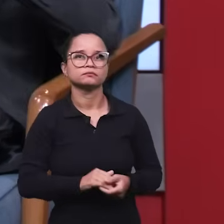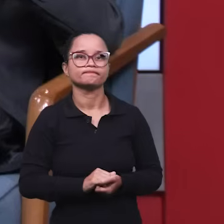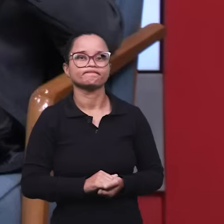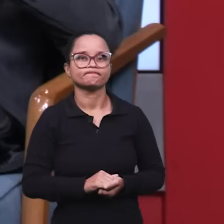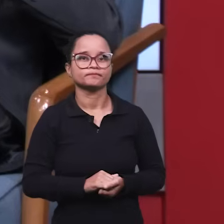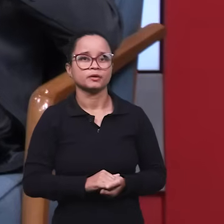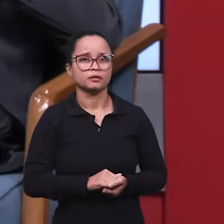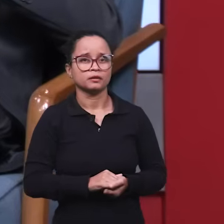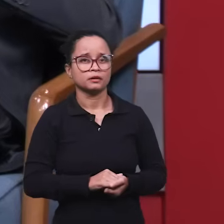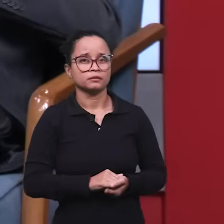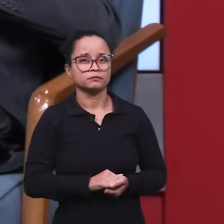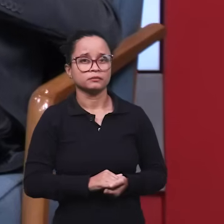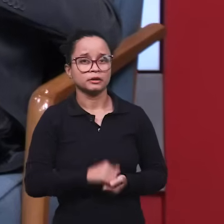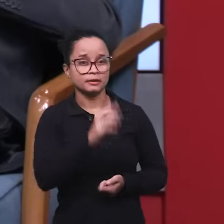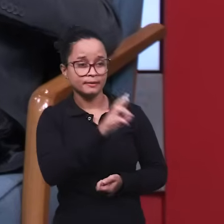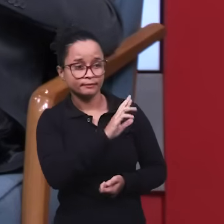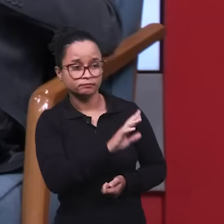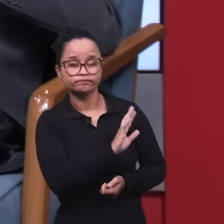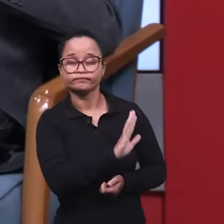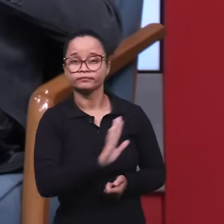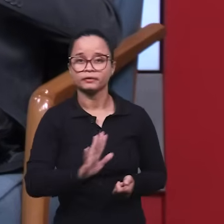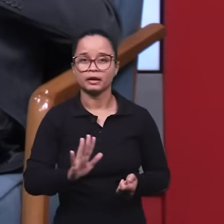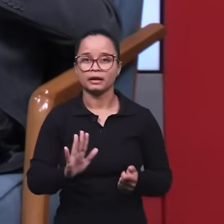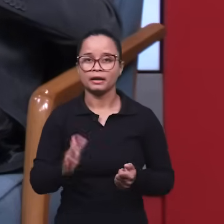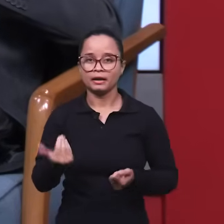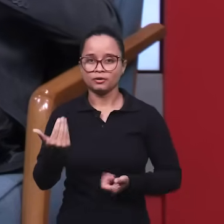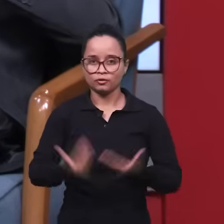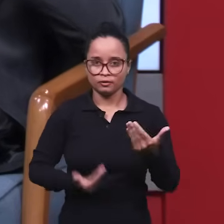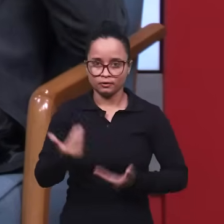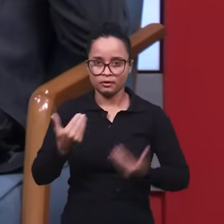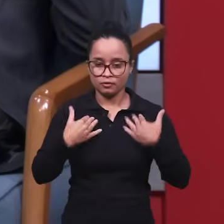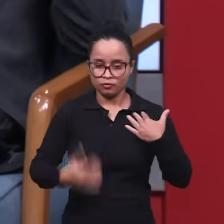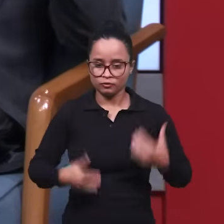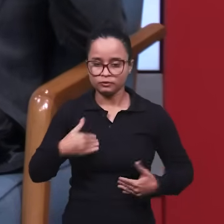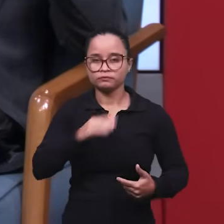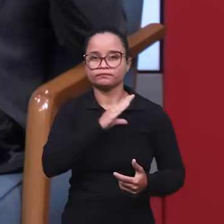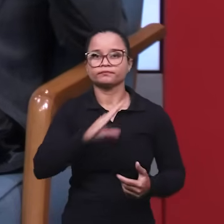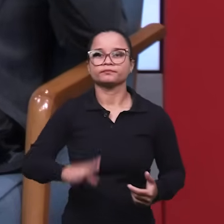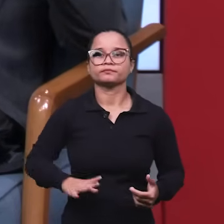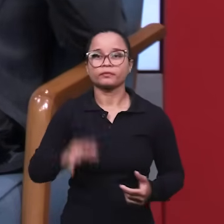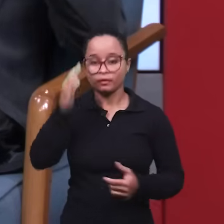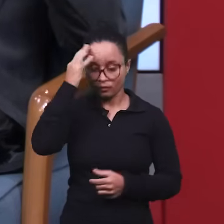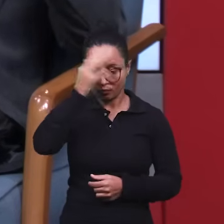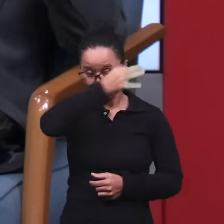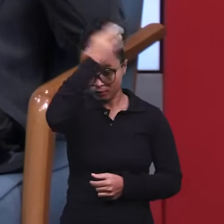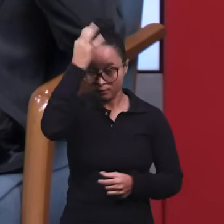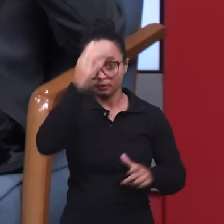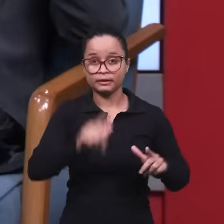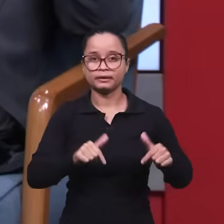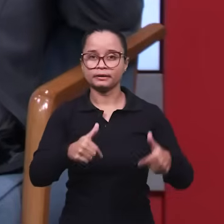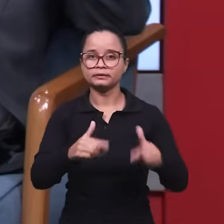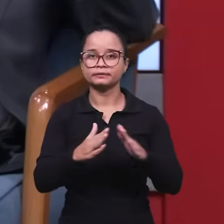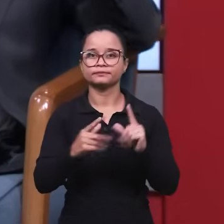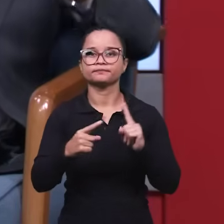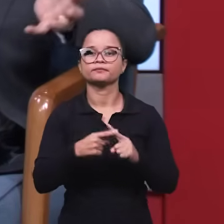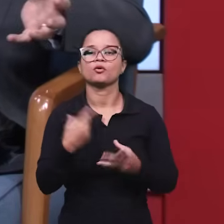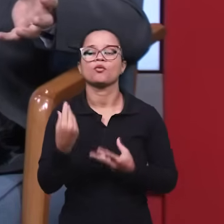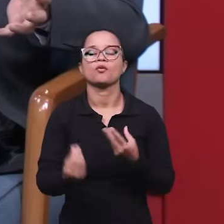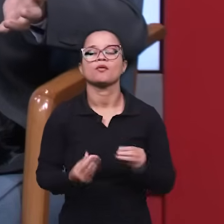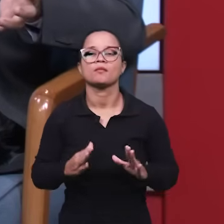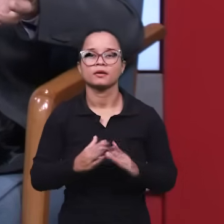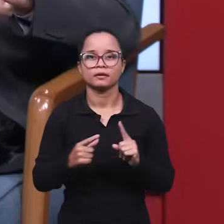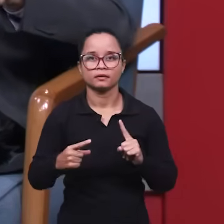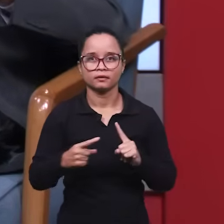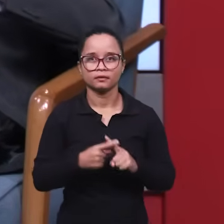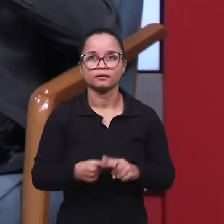repreende. A igreja é corpo de Cristo. O Espírito opera na igreja, né? Como igreja,